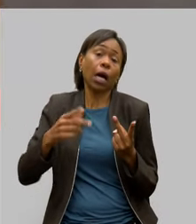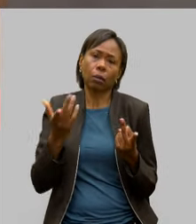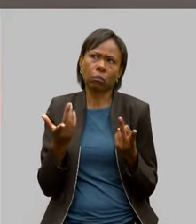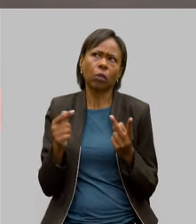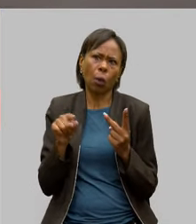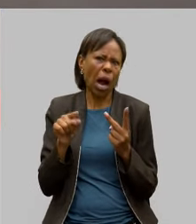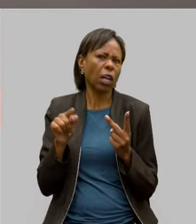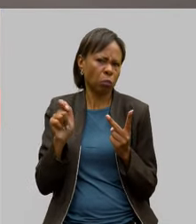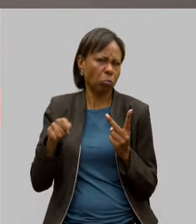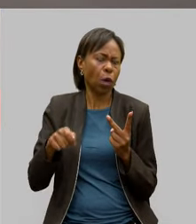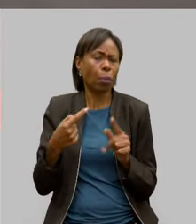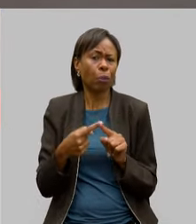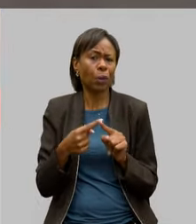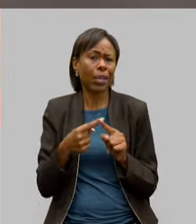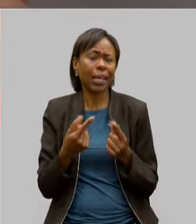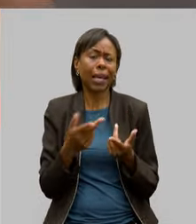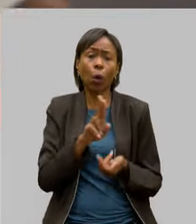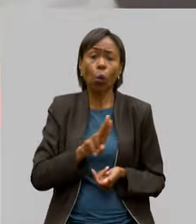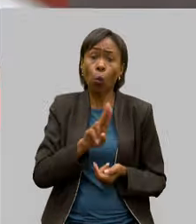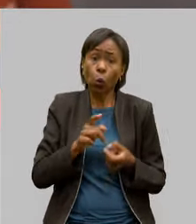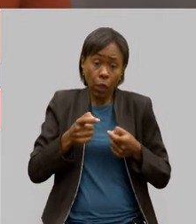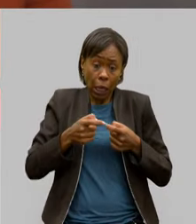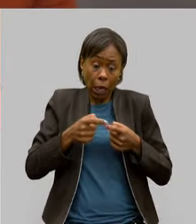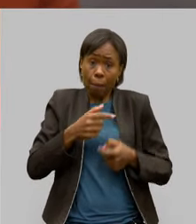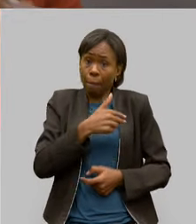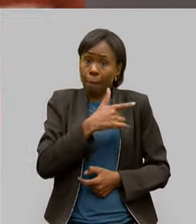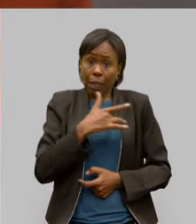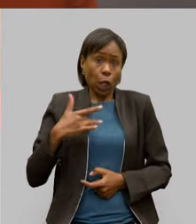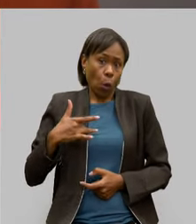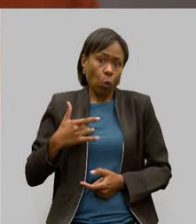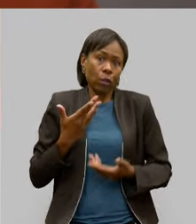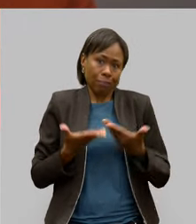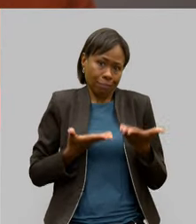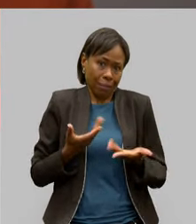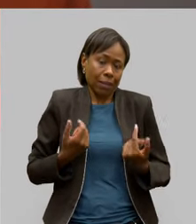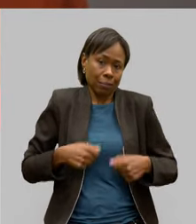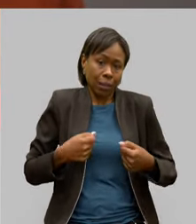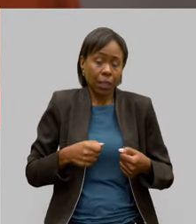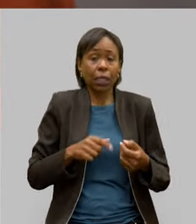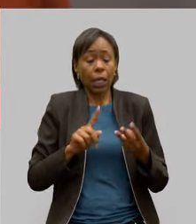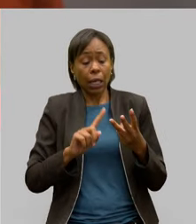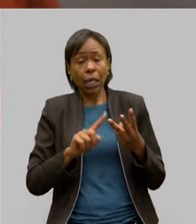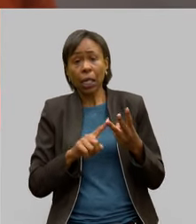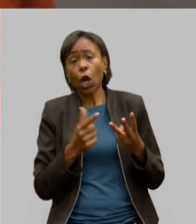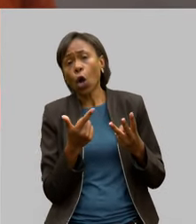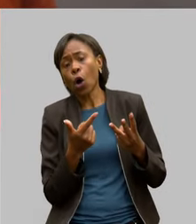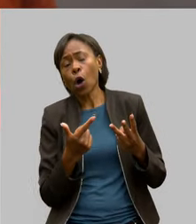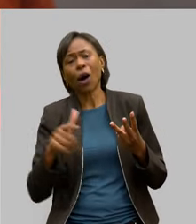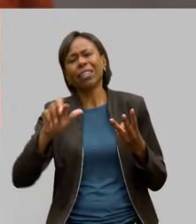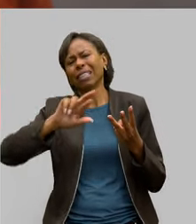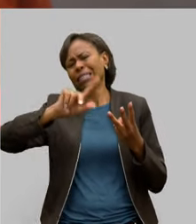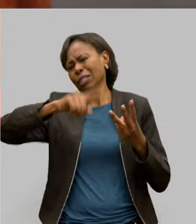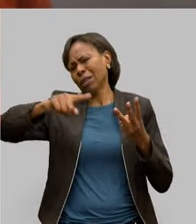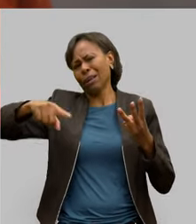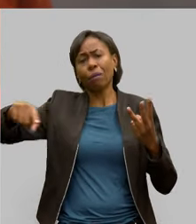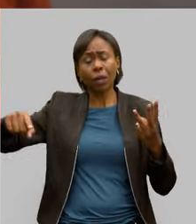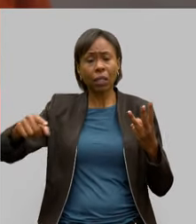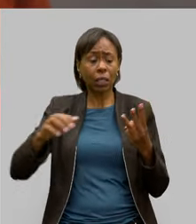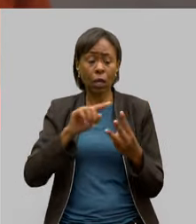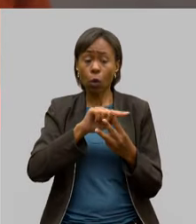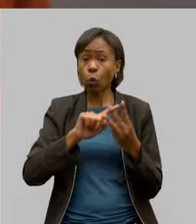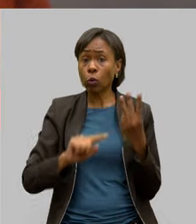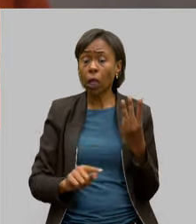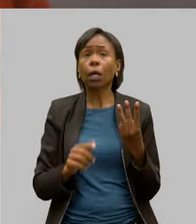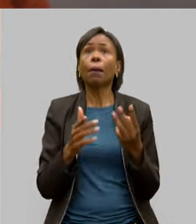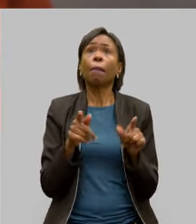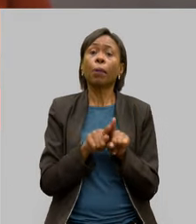a saúde é o é estado de necessidade e a inexigibilidade de Conduta diversa e ainda se isso tudo fosse ultrapassado nós temos a